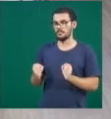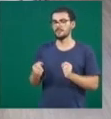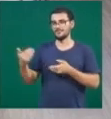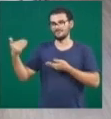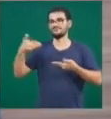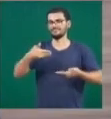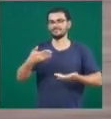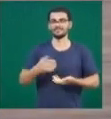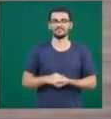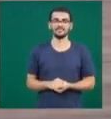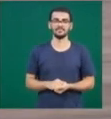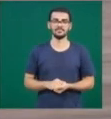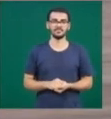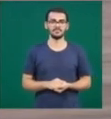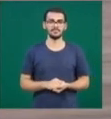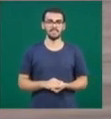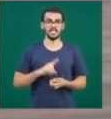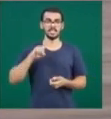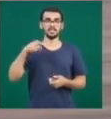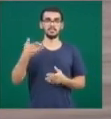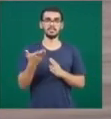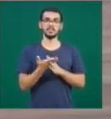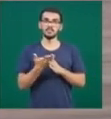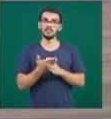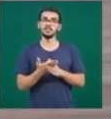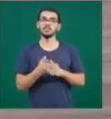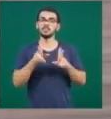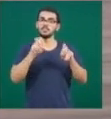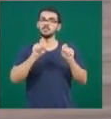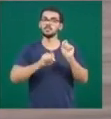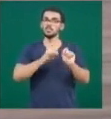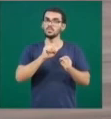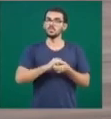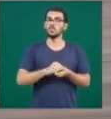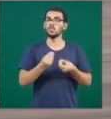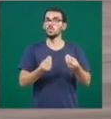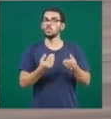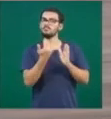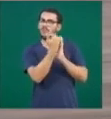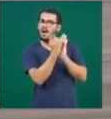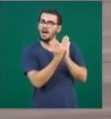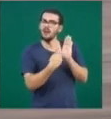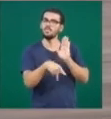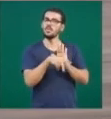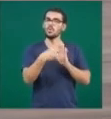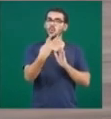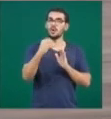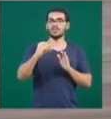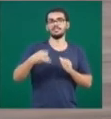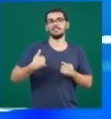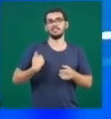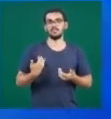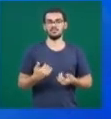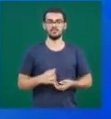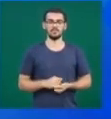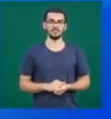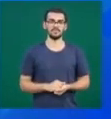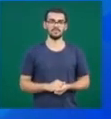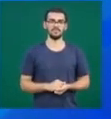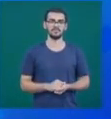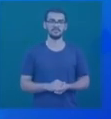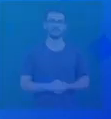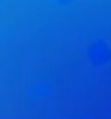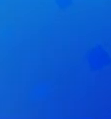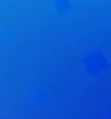nada, professor. Tá. E depois do intervalo, você confere os detalhes da programação dos 40 anos do Coral da UFO. É já, já.